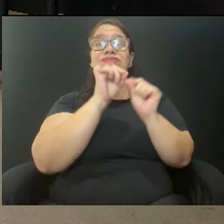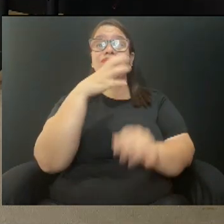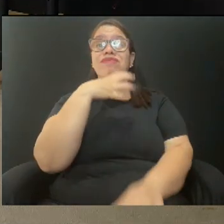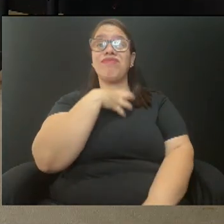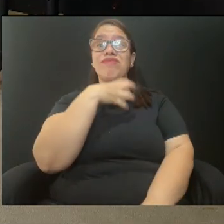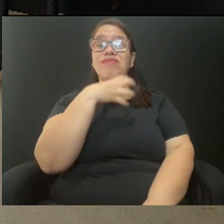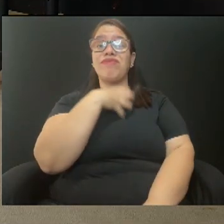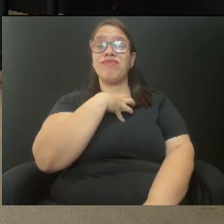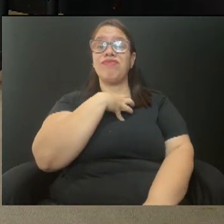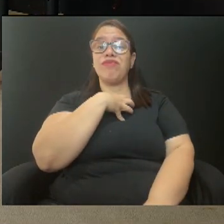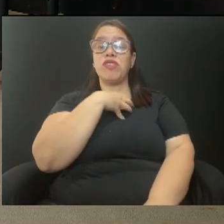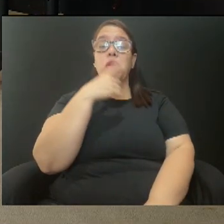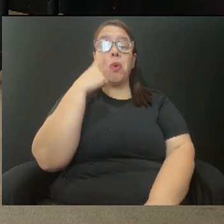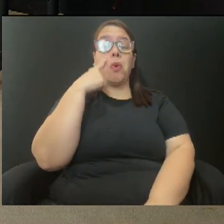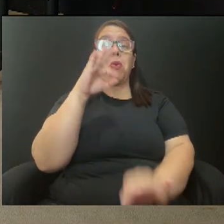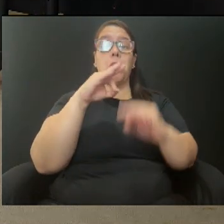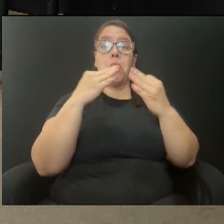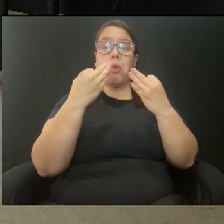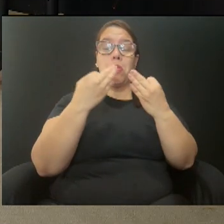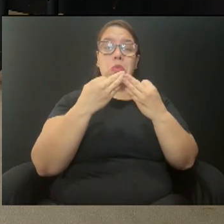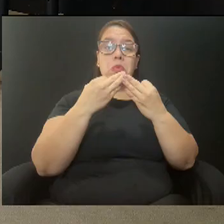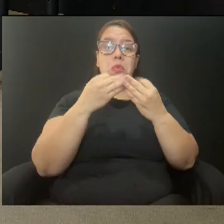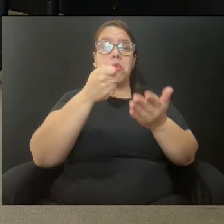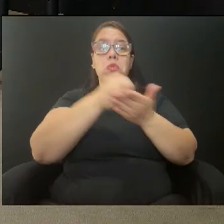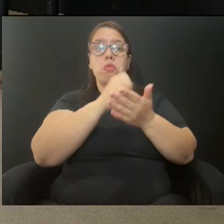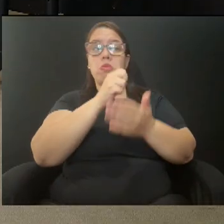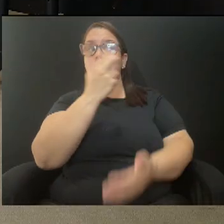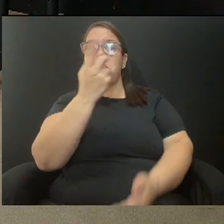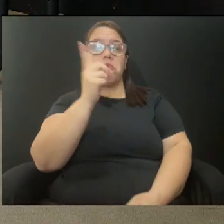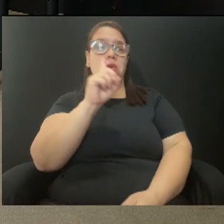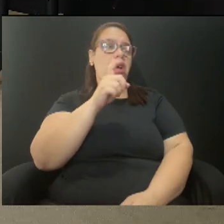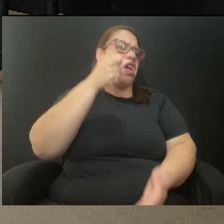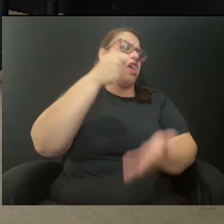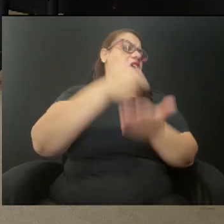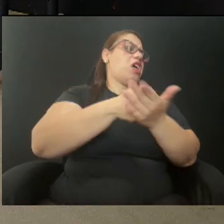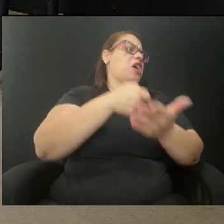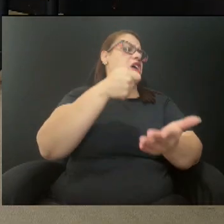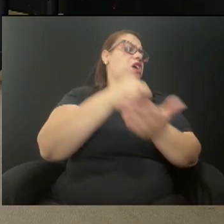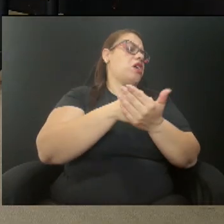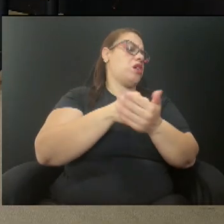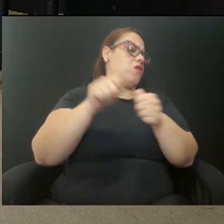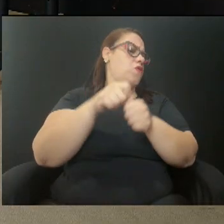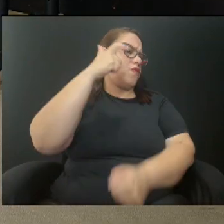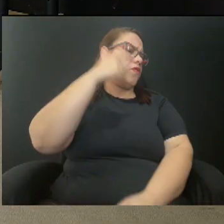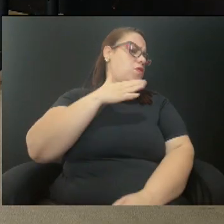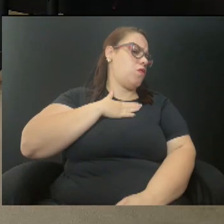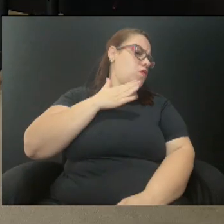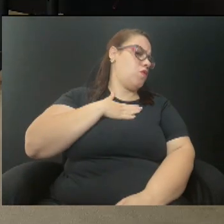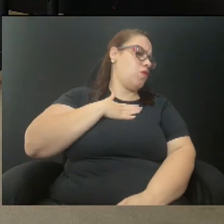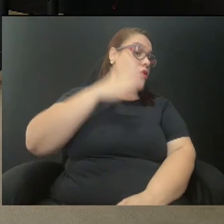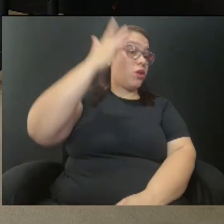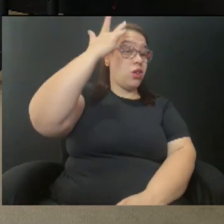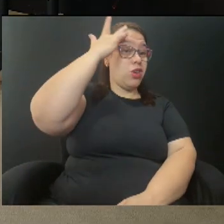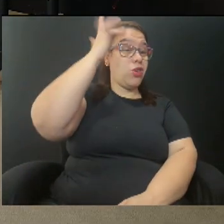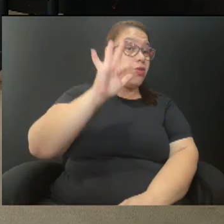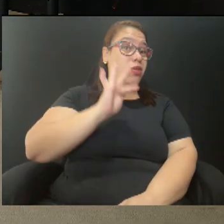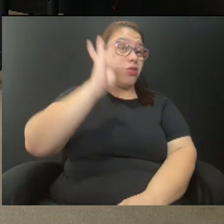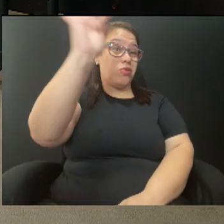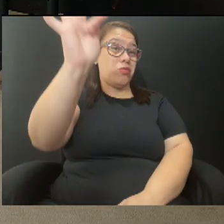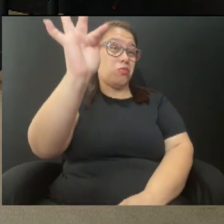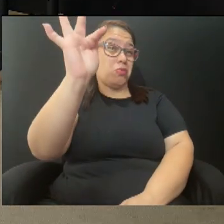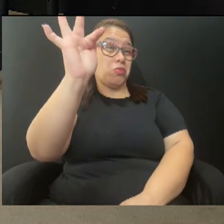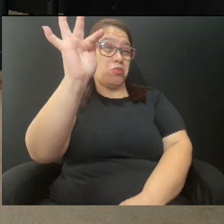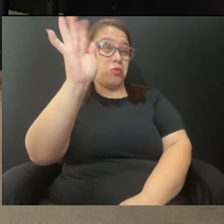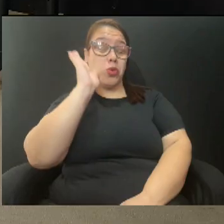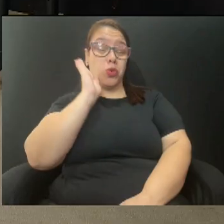minha família cobra ou não, ninguém cobra, eu vou fazer do meu jeito, mas não sei no que vai dar. Essa coisa do instantâneo, que é muito